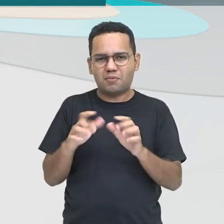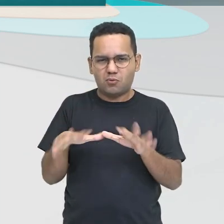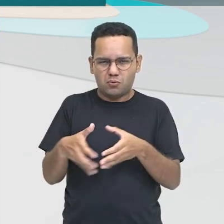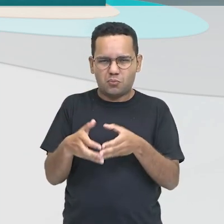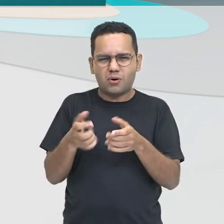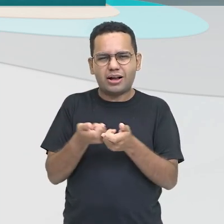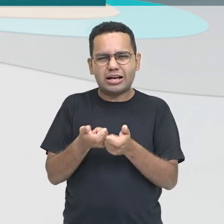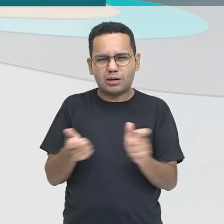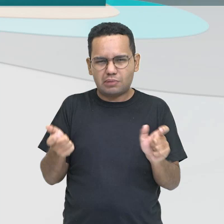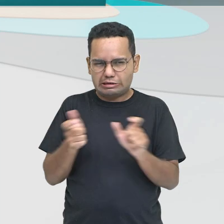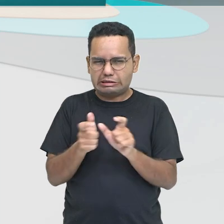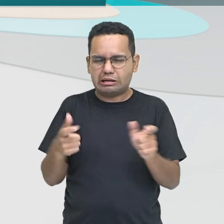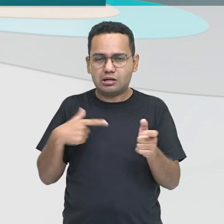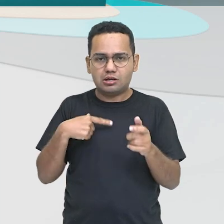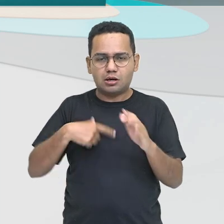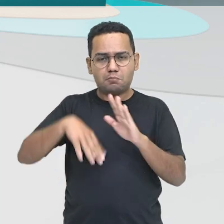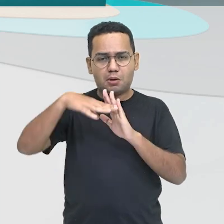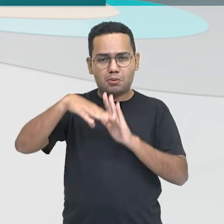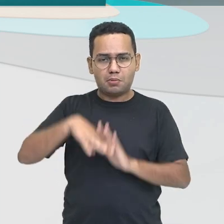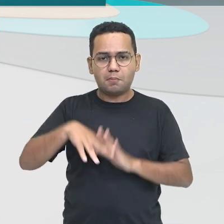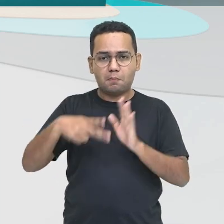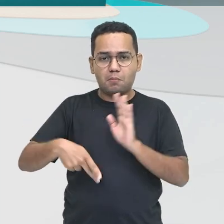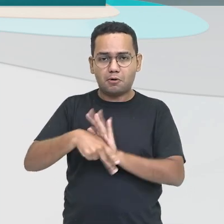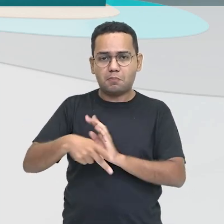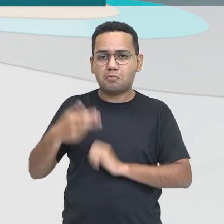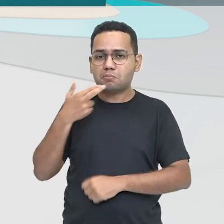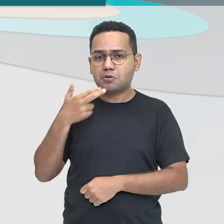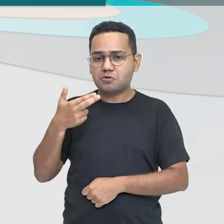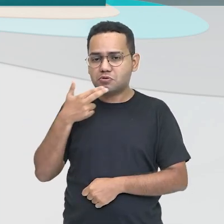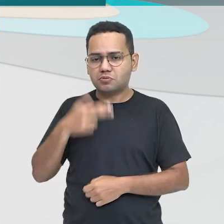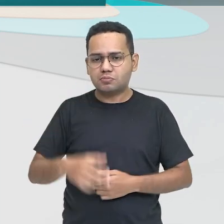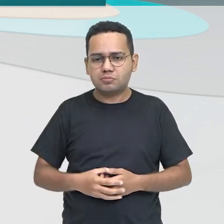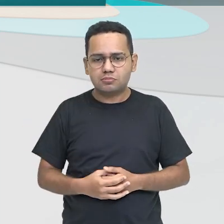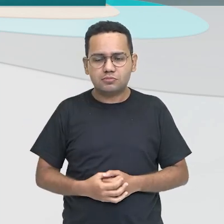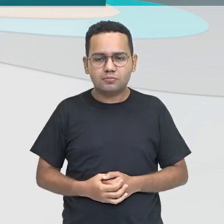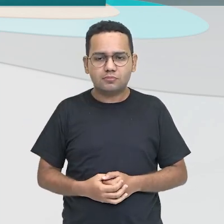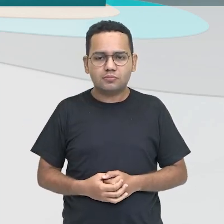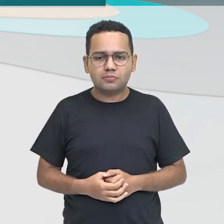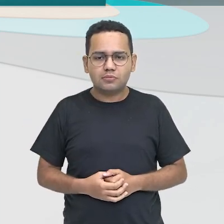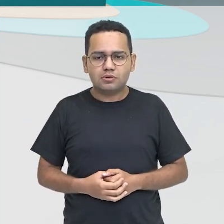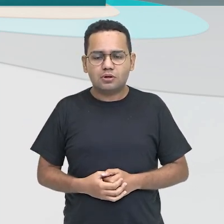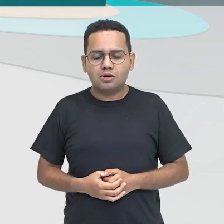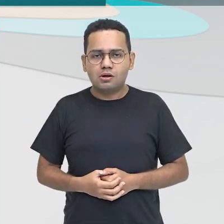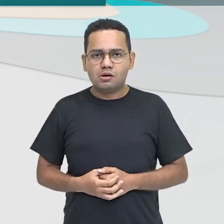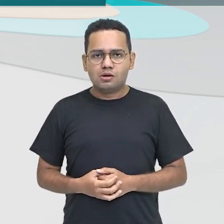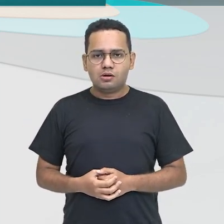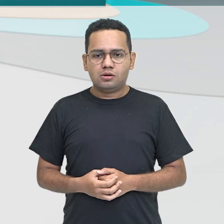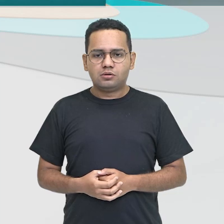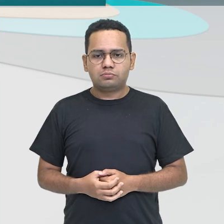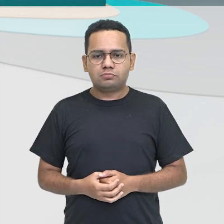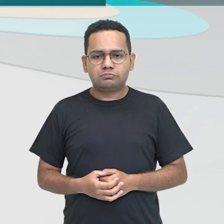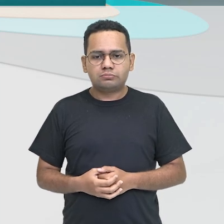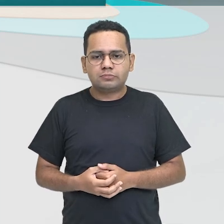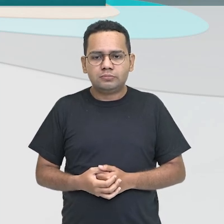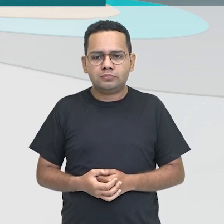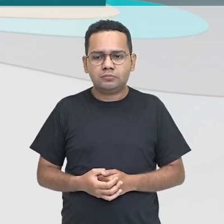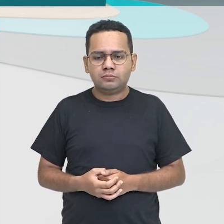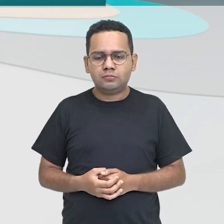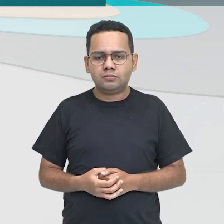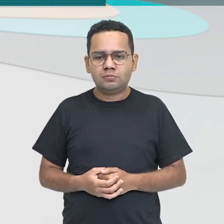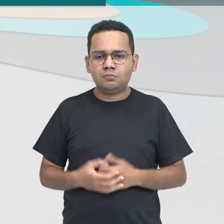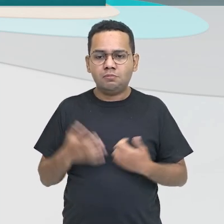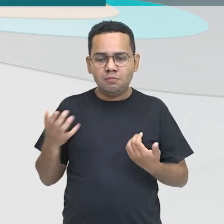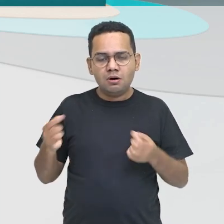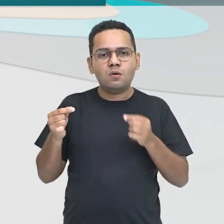as palavras, classificações que nós temos dentro do idioma, a qual abarca todas as palavras que existem no idioma. Os advérbios